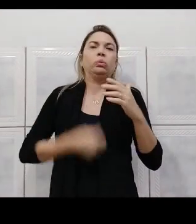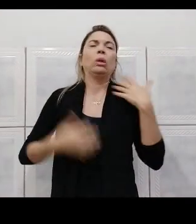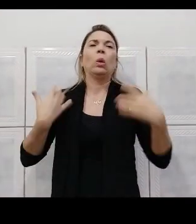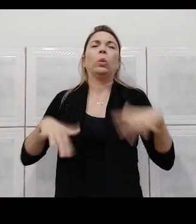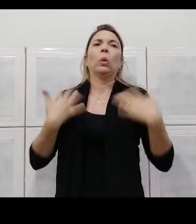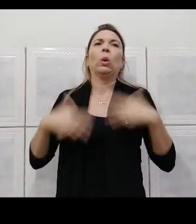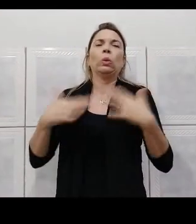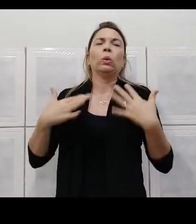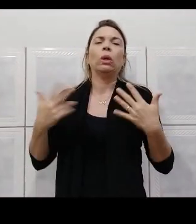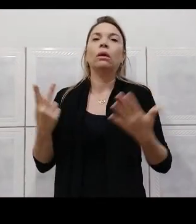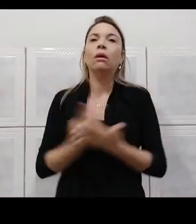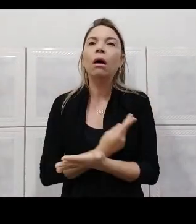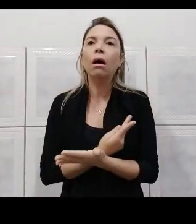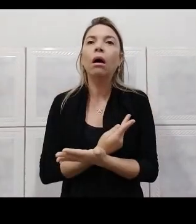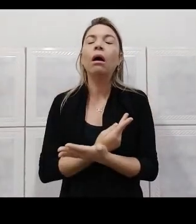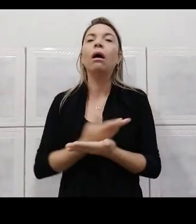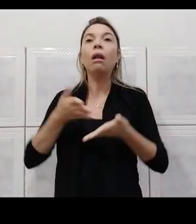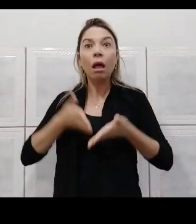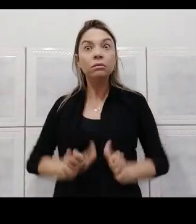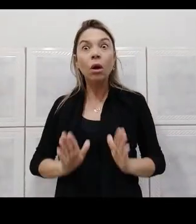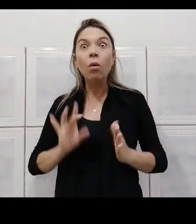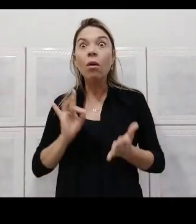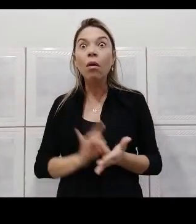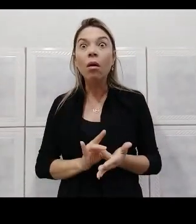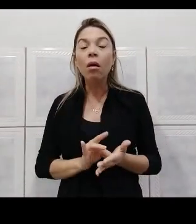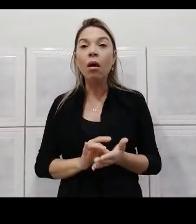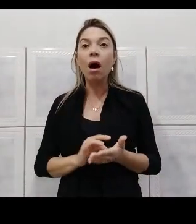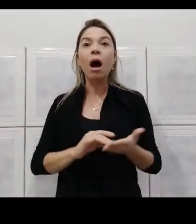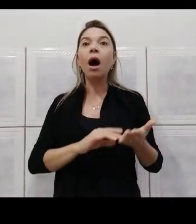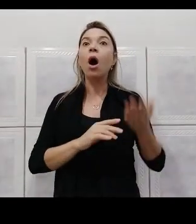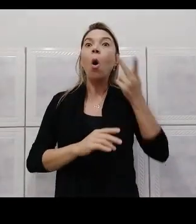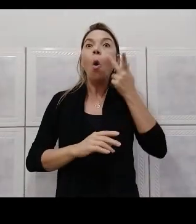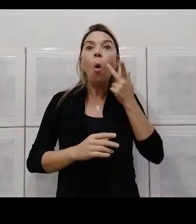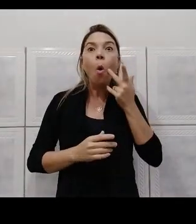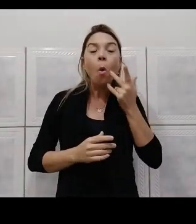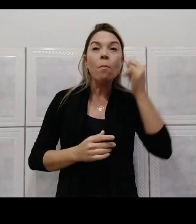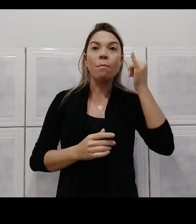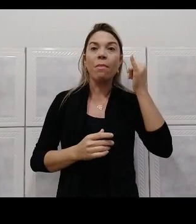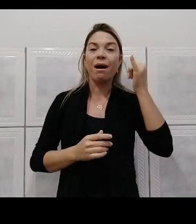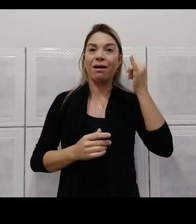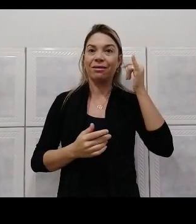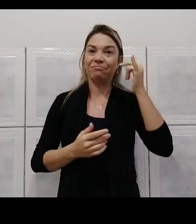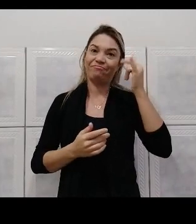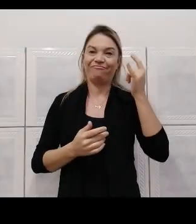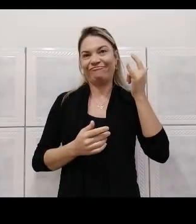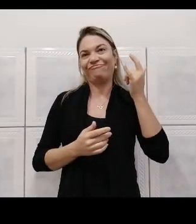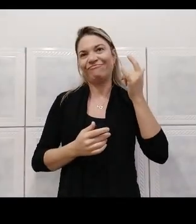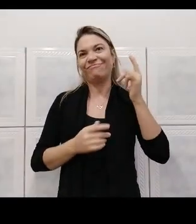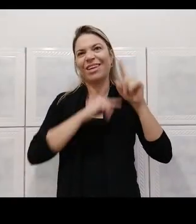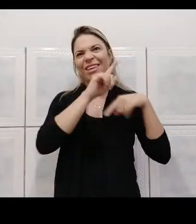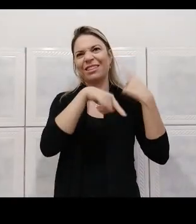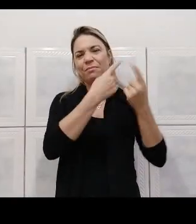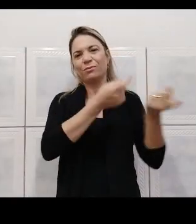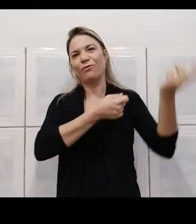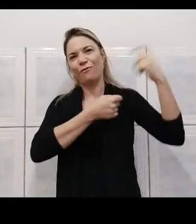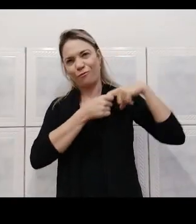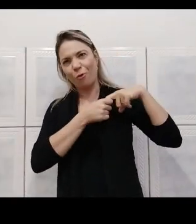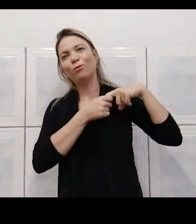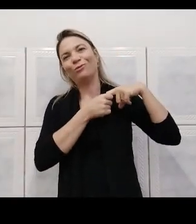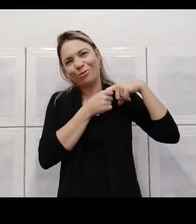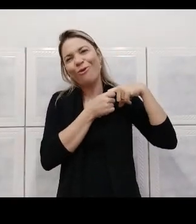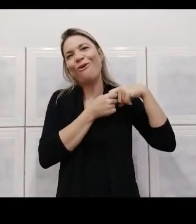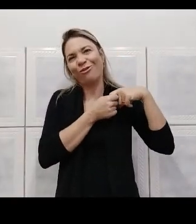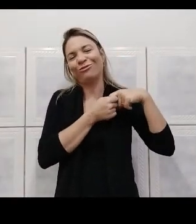Deus. O bebê nasceu. O pai afetivo, que não era o pai biológico, que agora estava de volta à